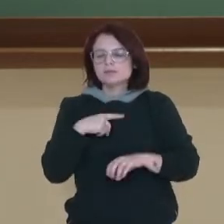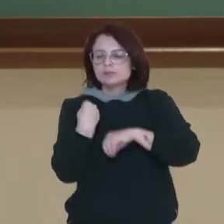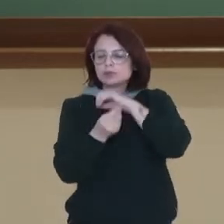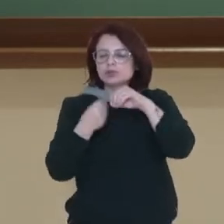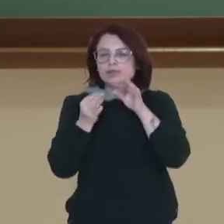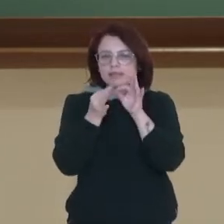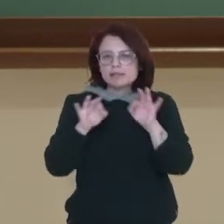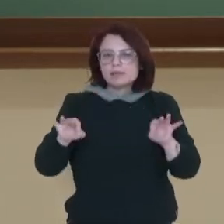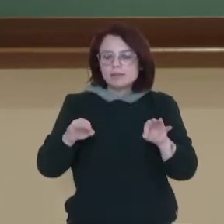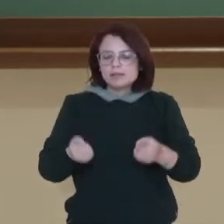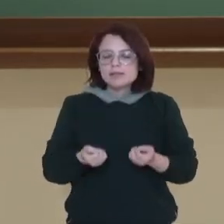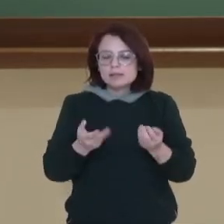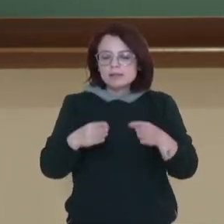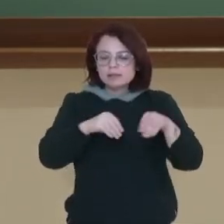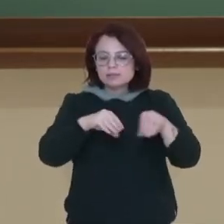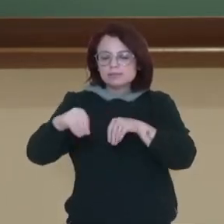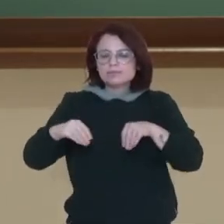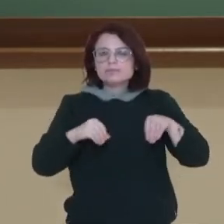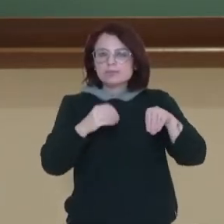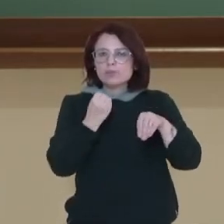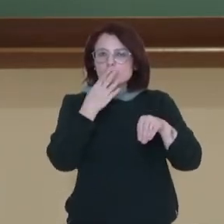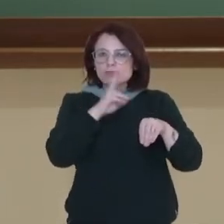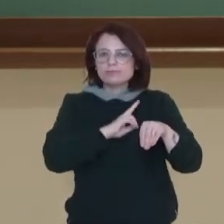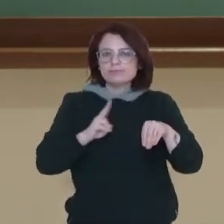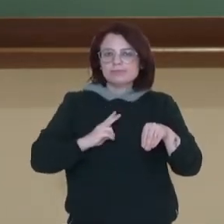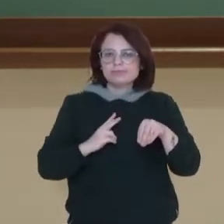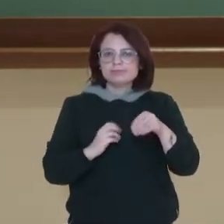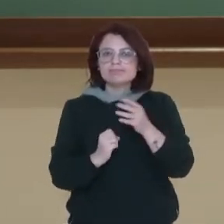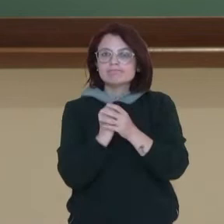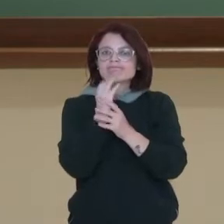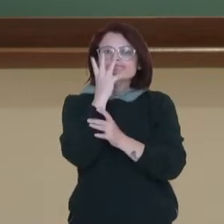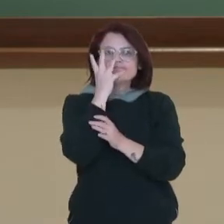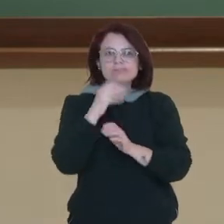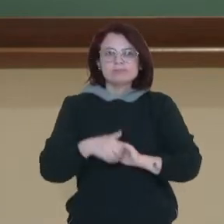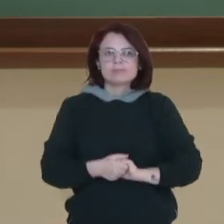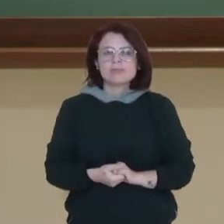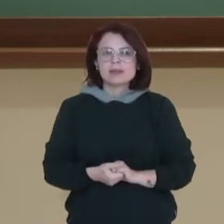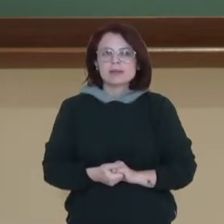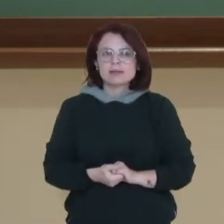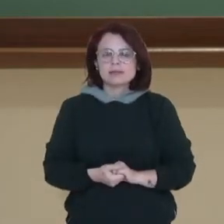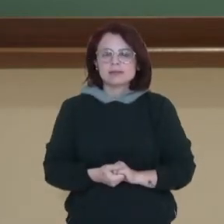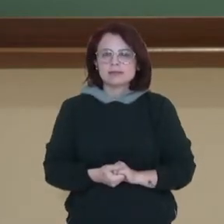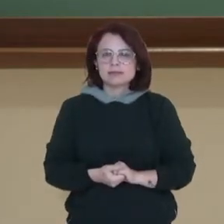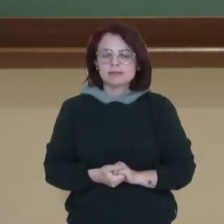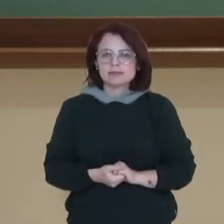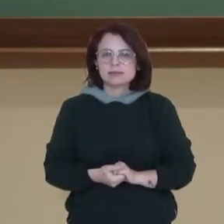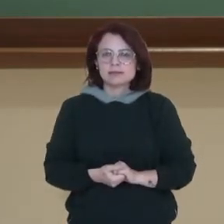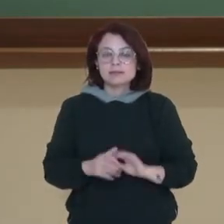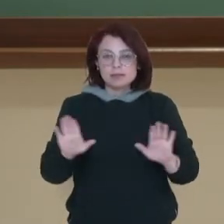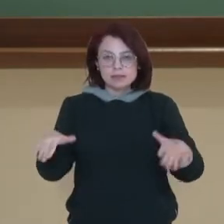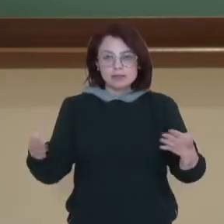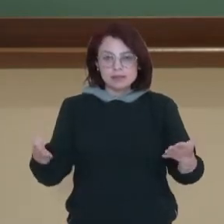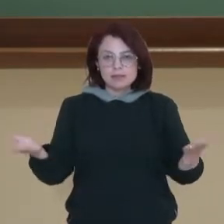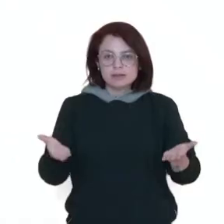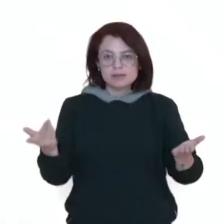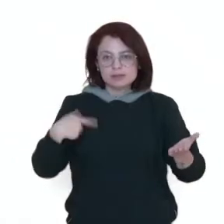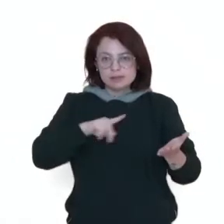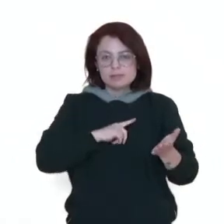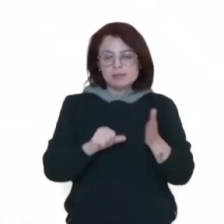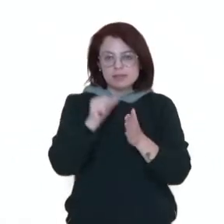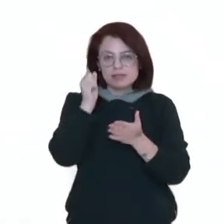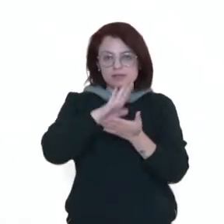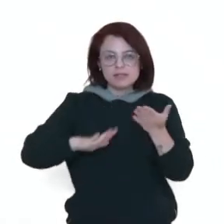solo nutritivo o suficiente para as plantas. Ok? Bom, vamos para a primeira atividade